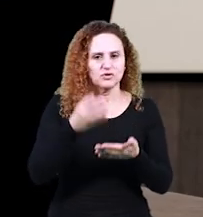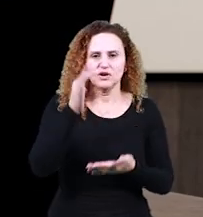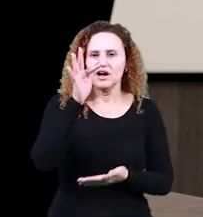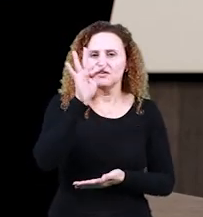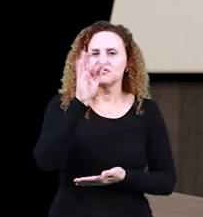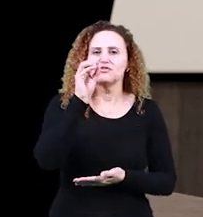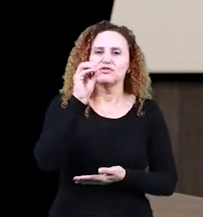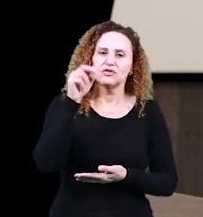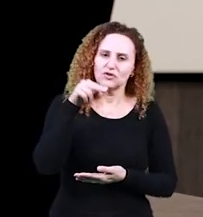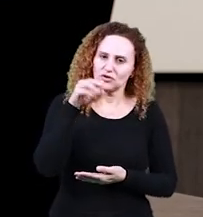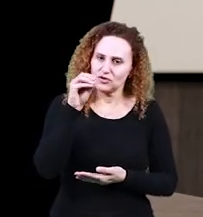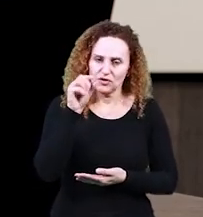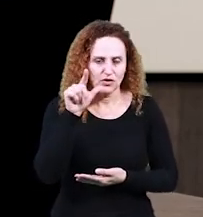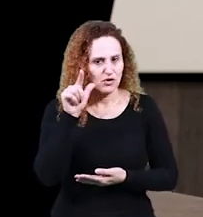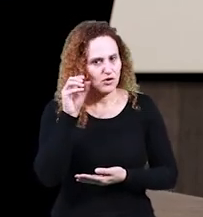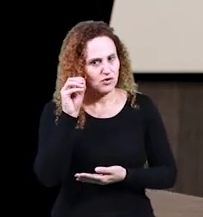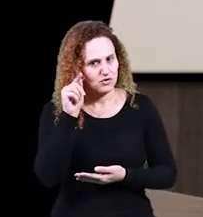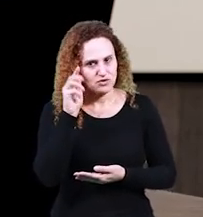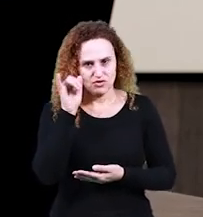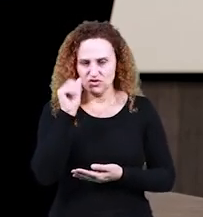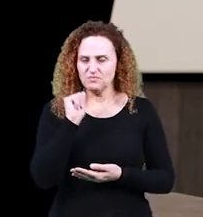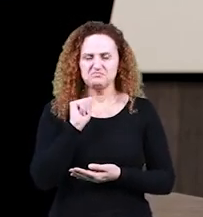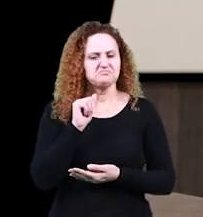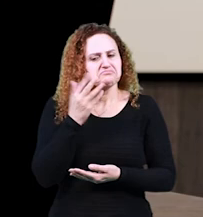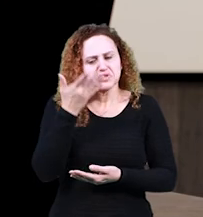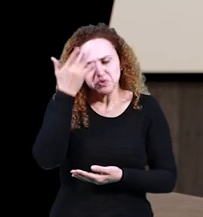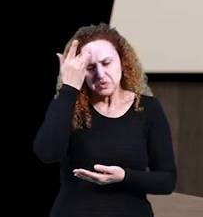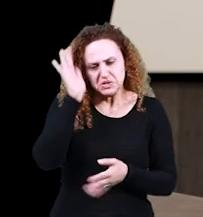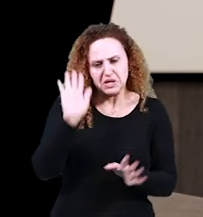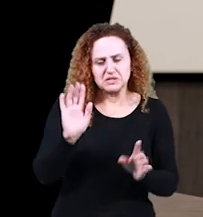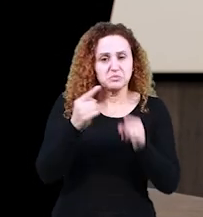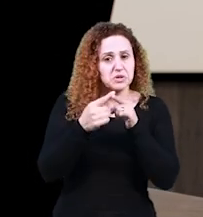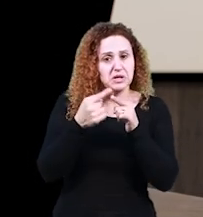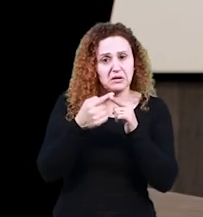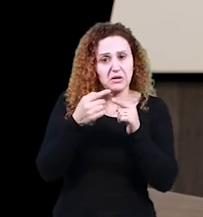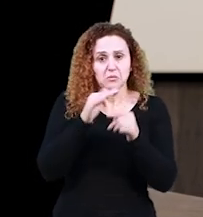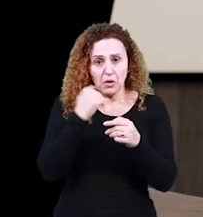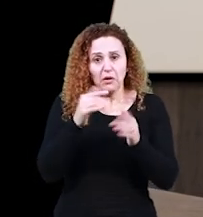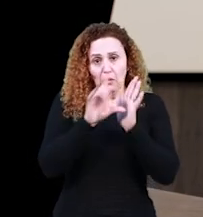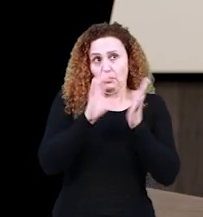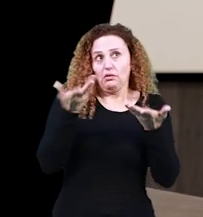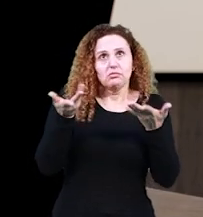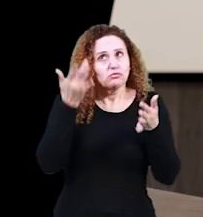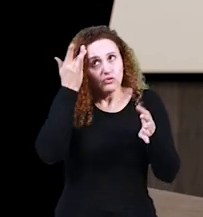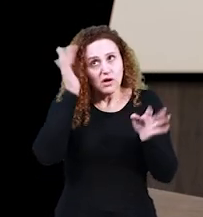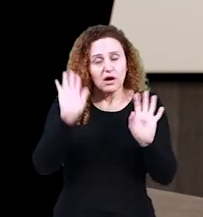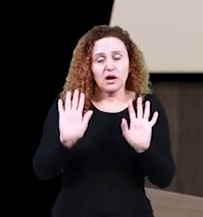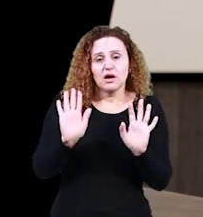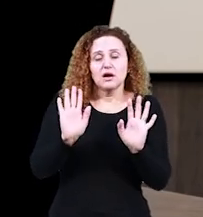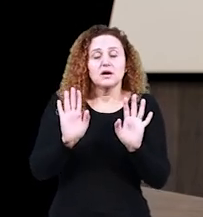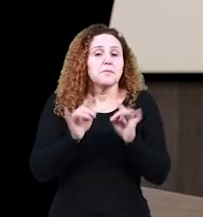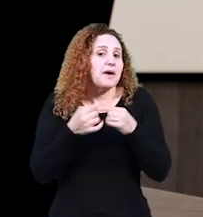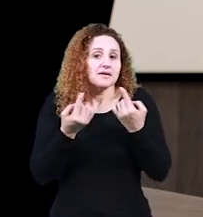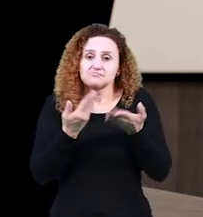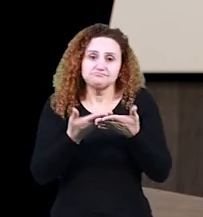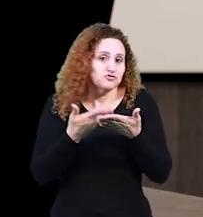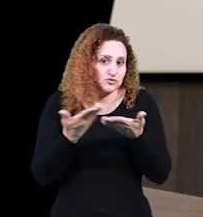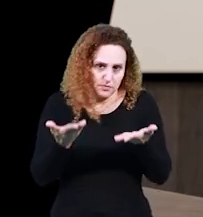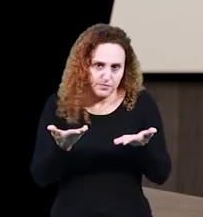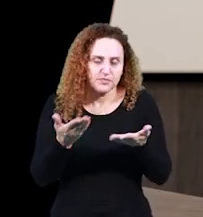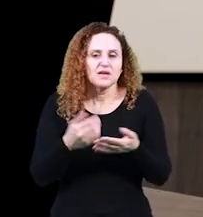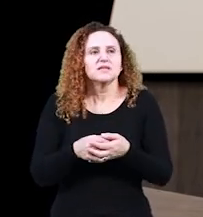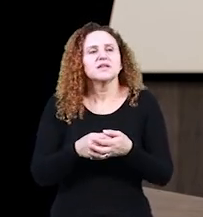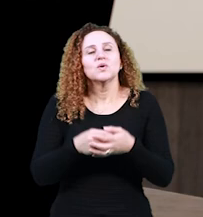dele da publicação da obra ou se for foi uma escolha pessoal de estudar apenas a fonologia né E